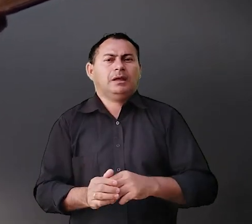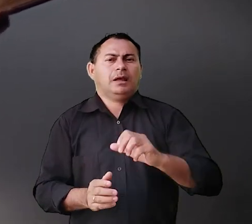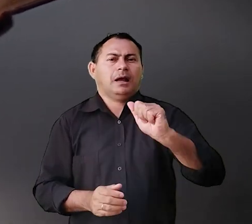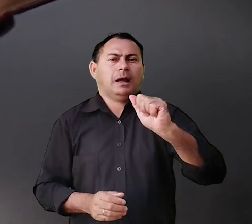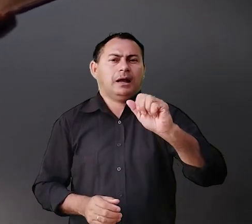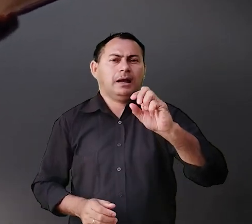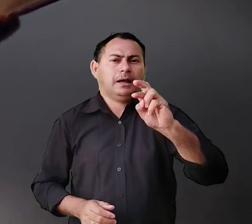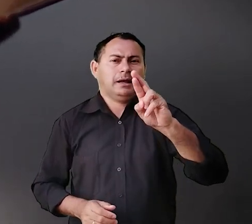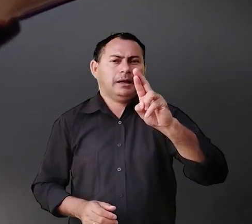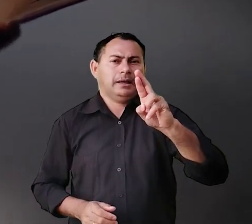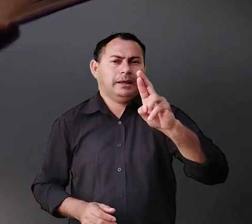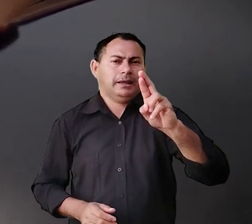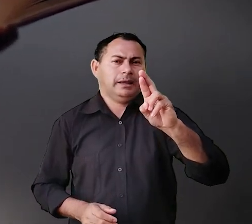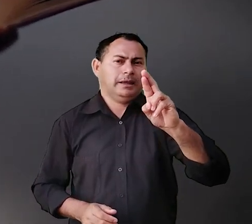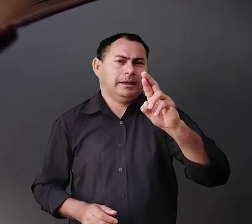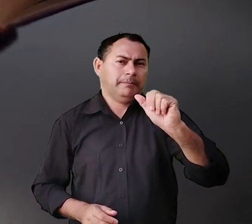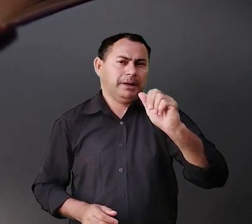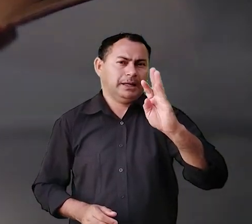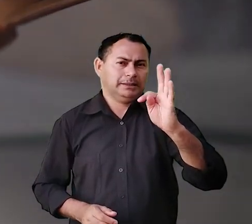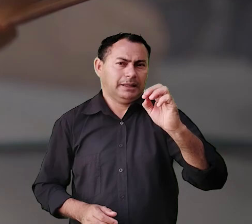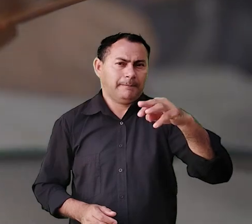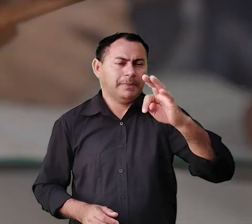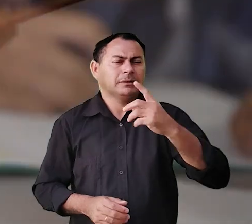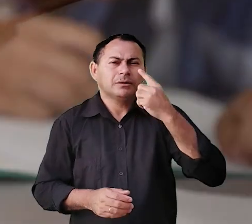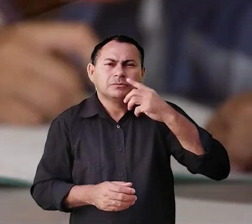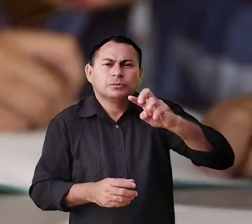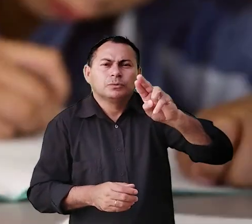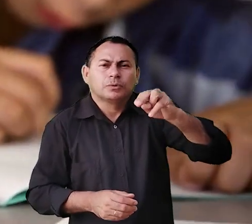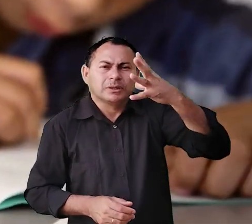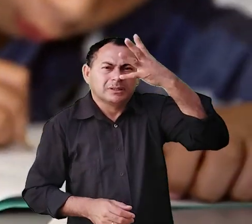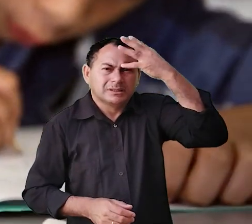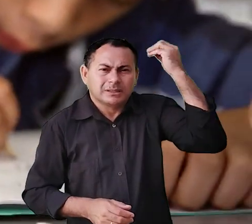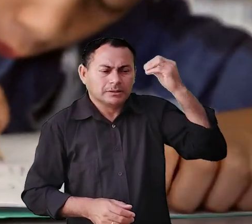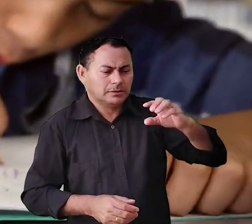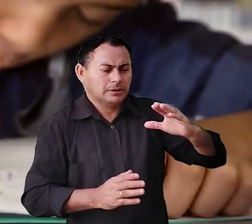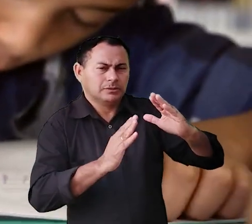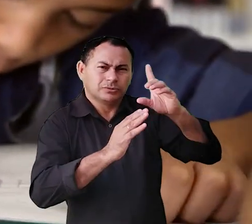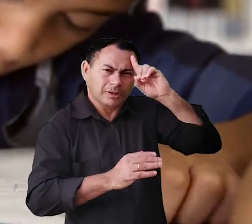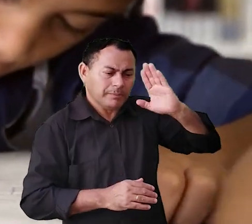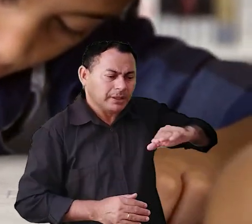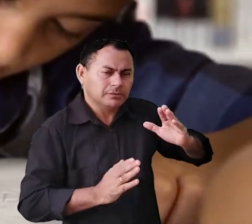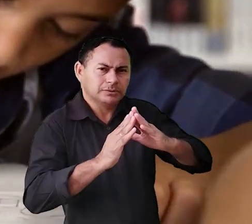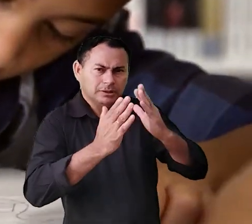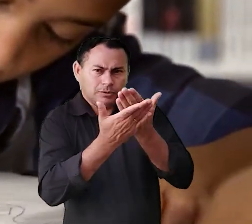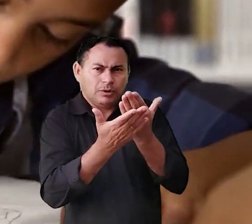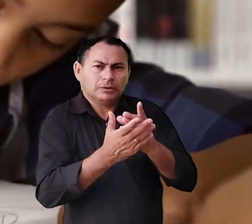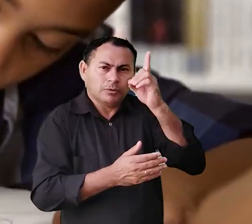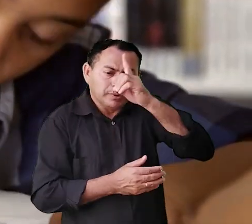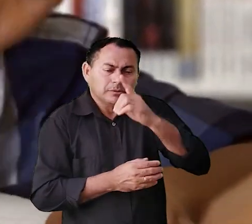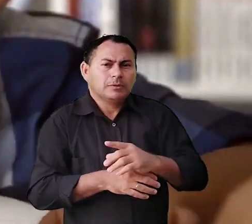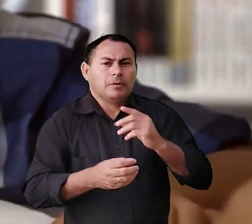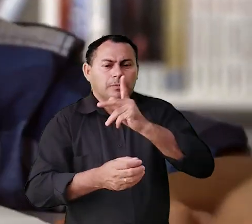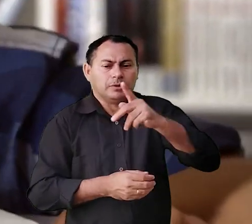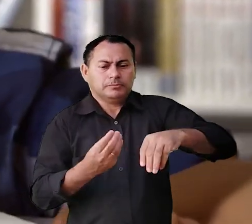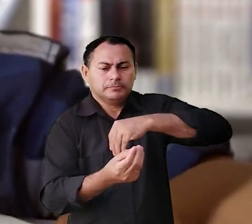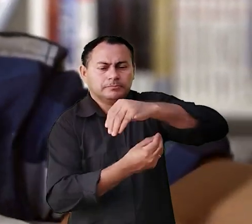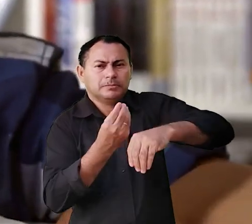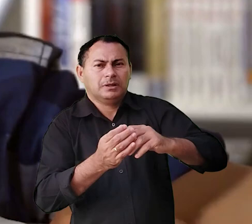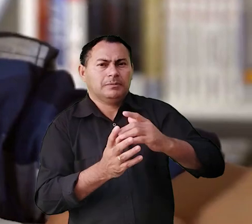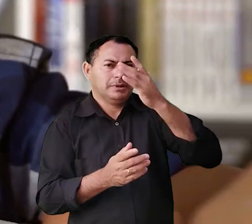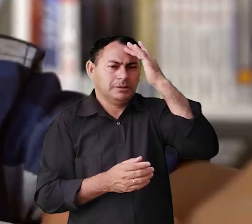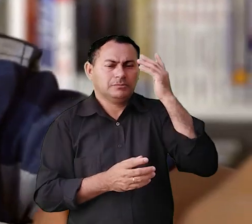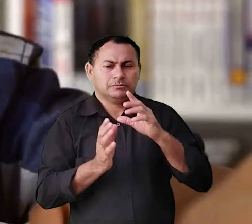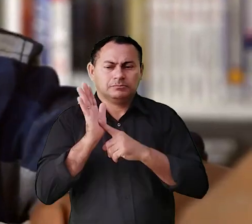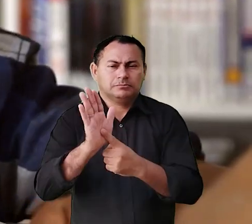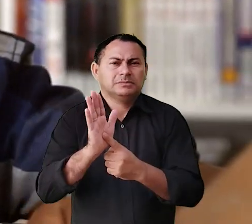palavra arrebatamento. Nunca me esquecerei de quando eu era pequeno, um dia na escola dominical. A professora misturou